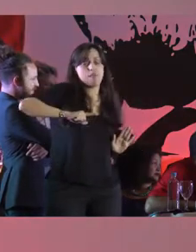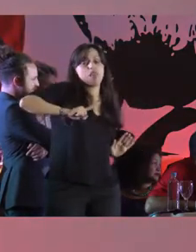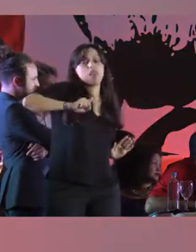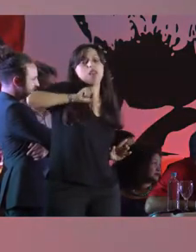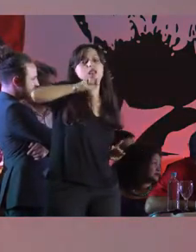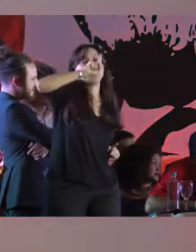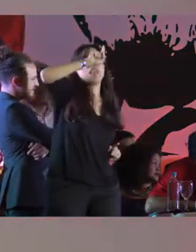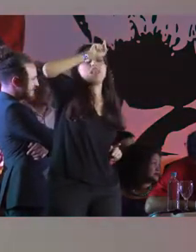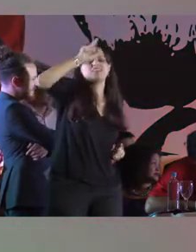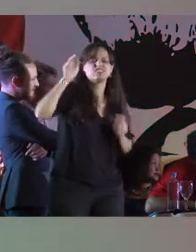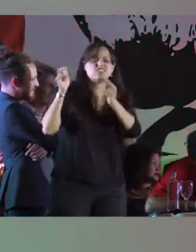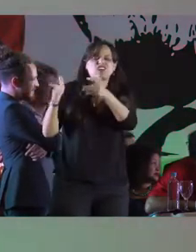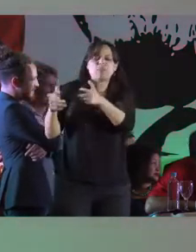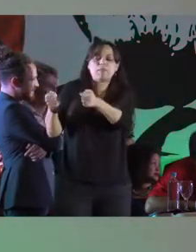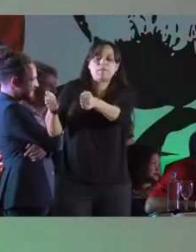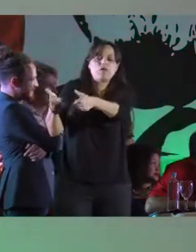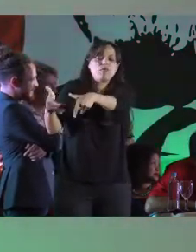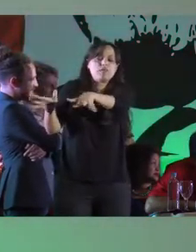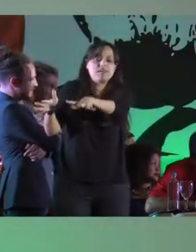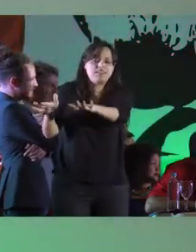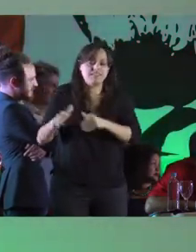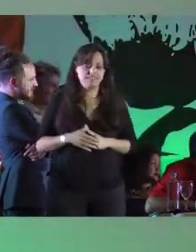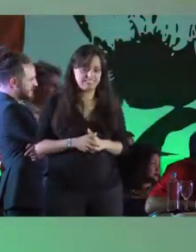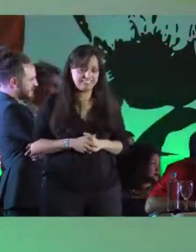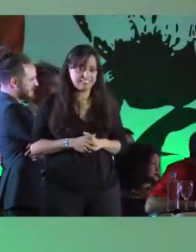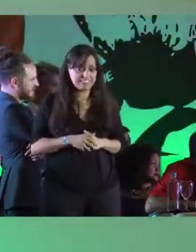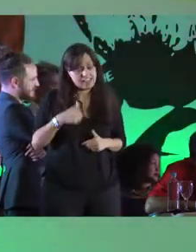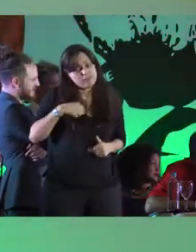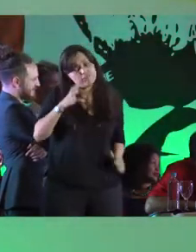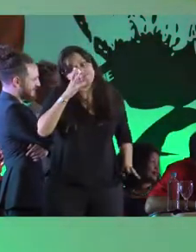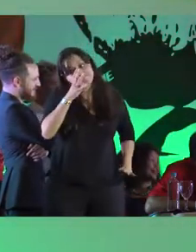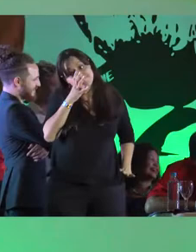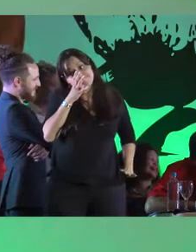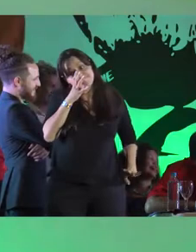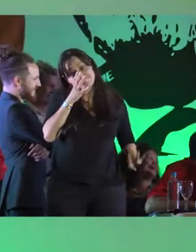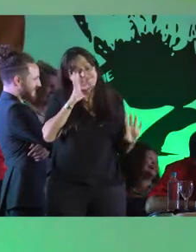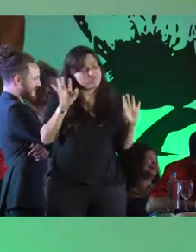eu estou só olhando.